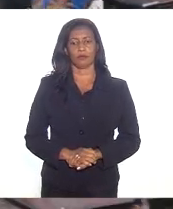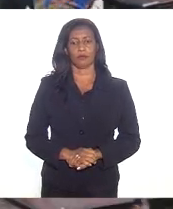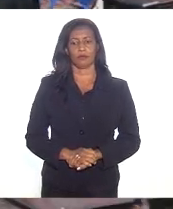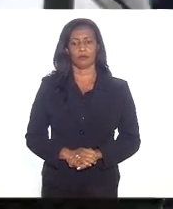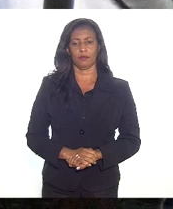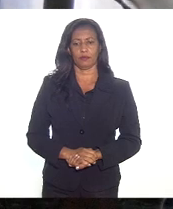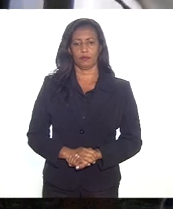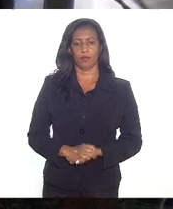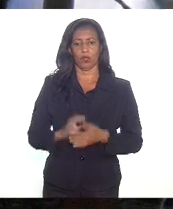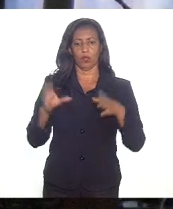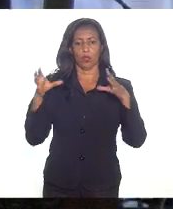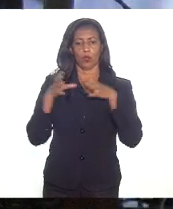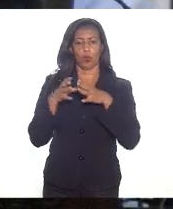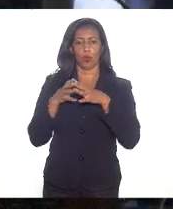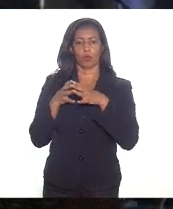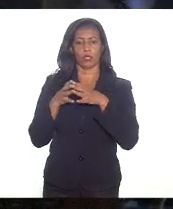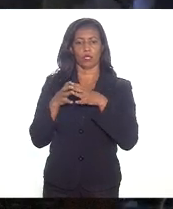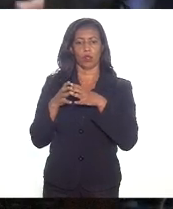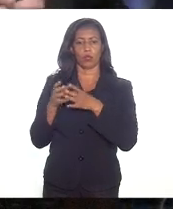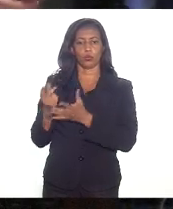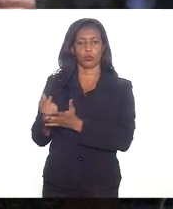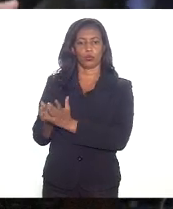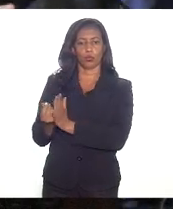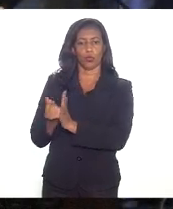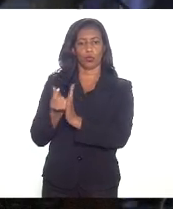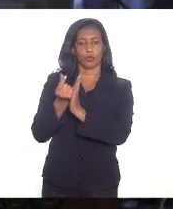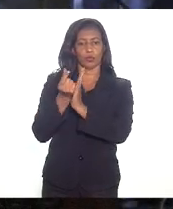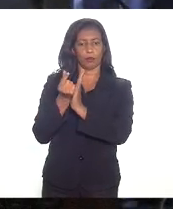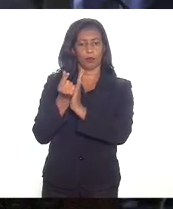Pela Comissão de Orçamento, deputado Márcio Canella.